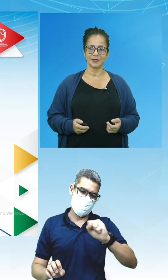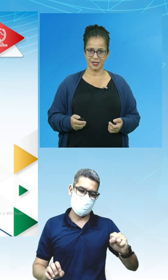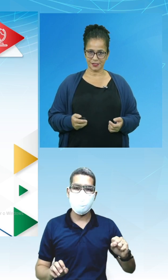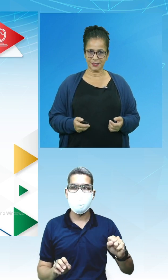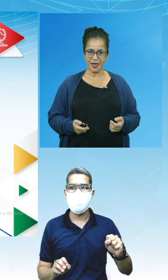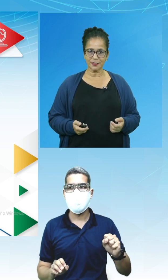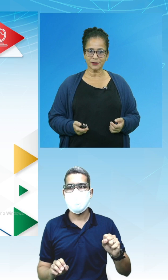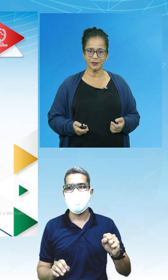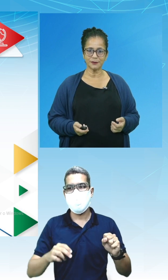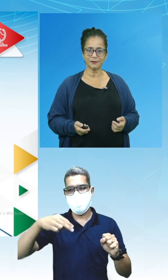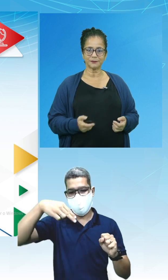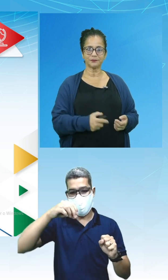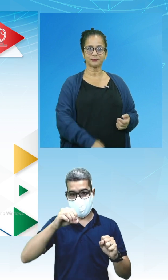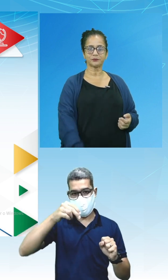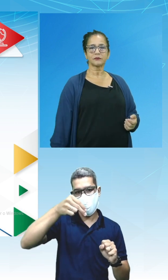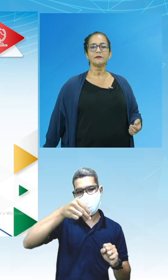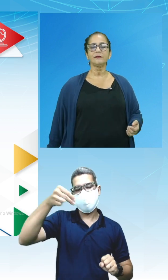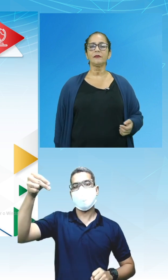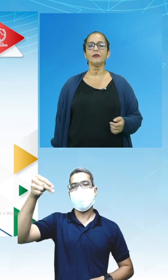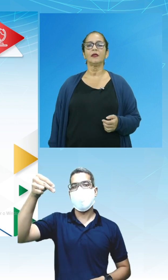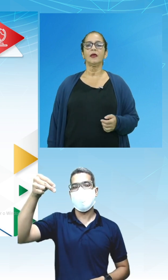Noroeste, certo?